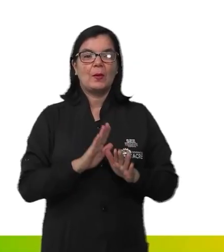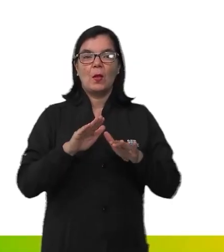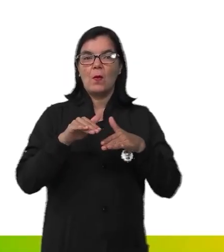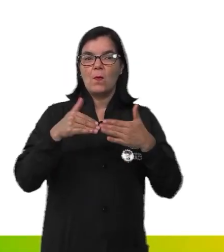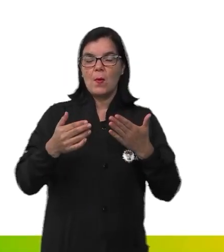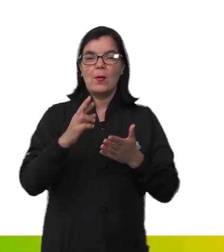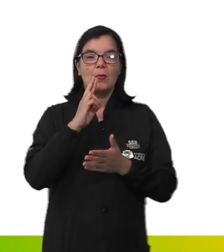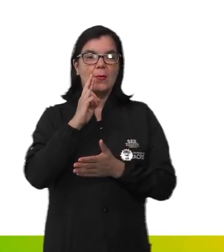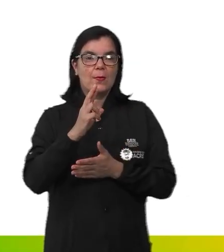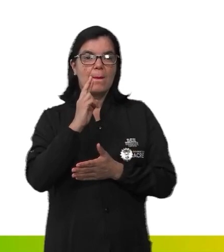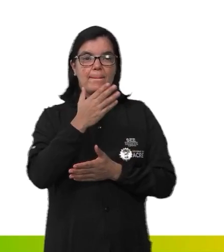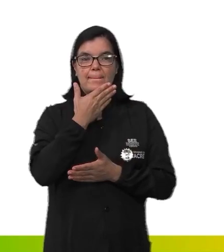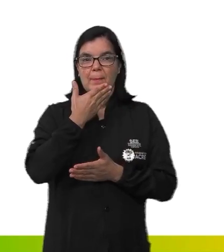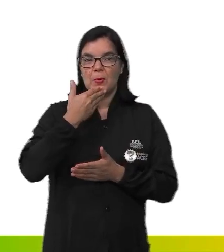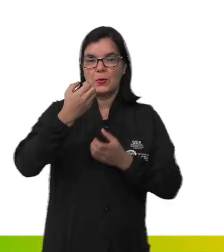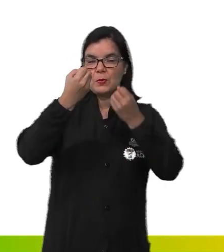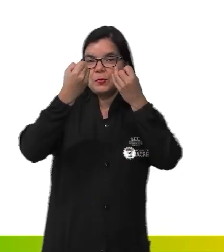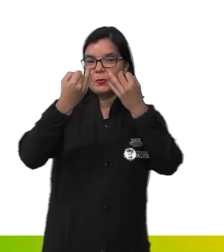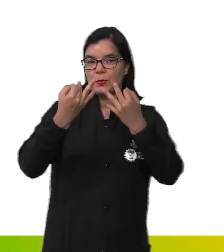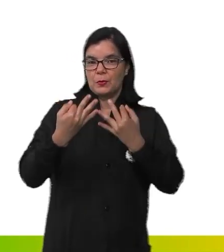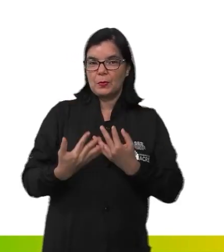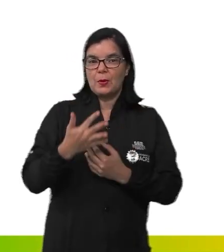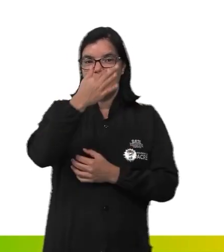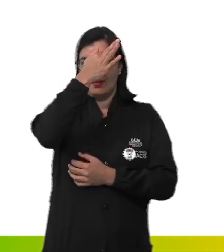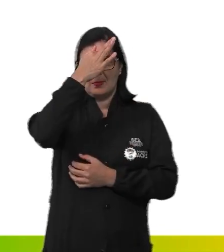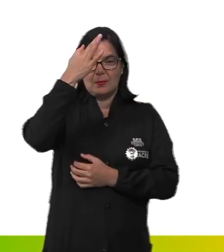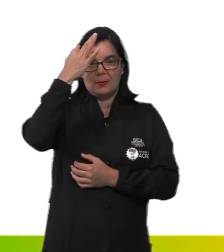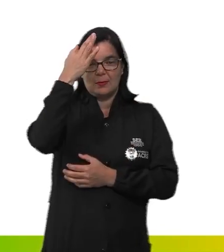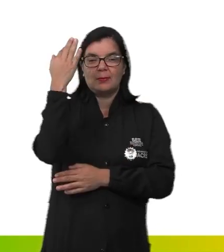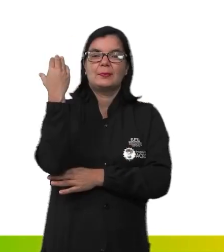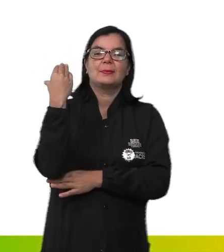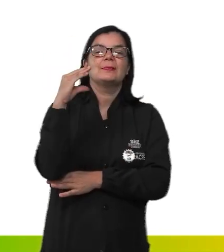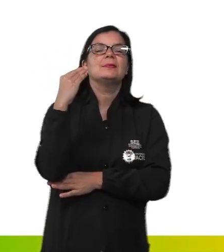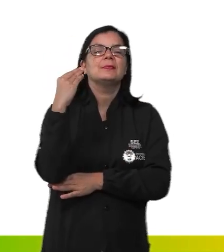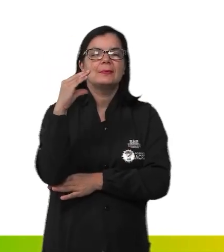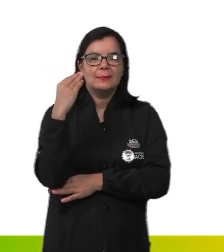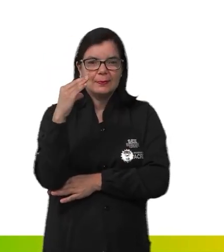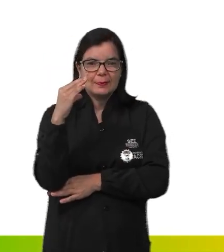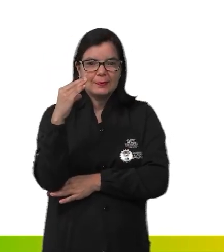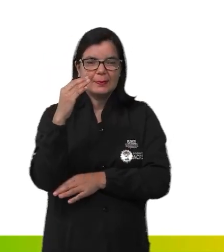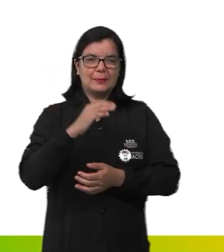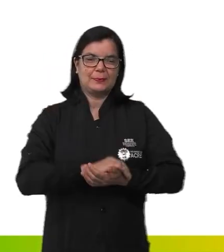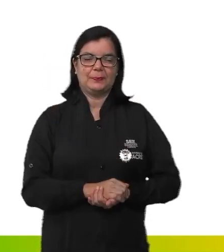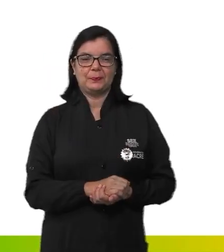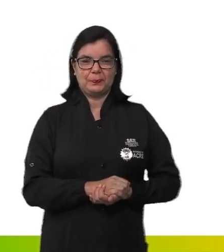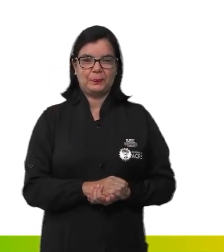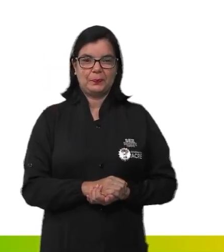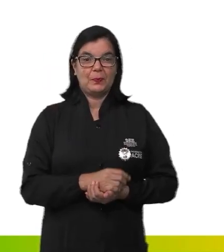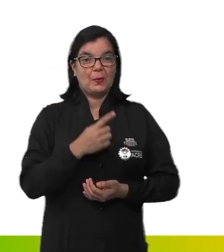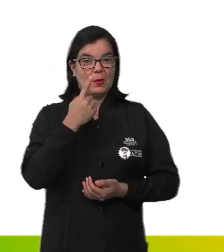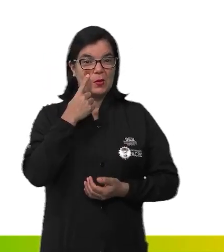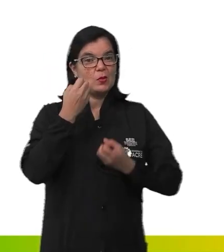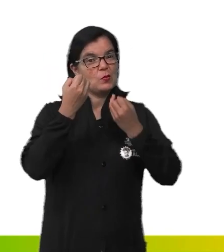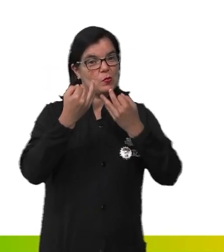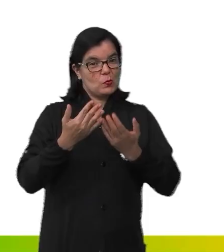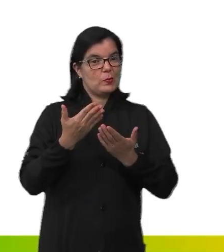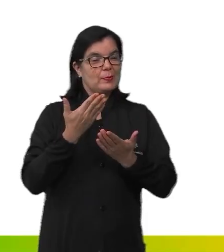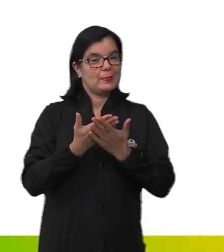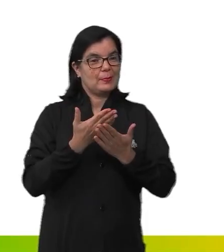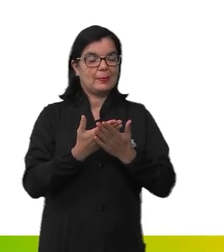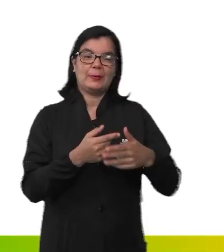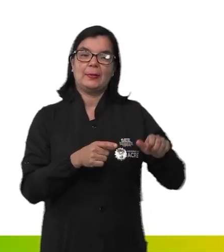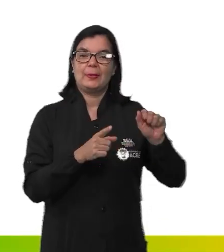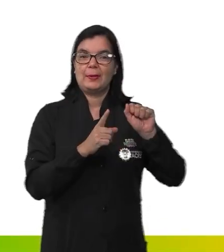Qual das alternativas melhor define o papel da filosofia da ciência? A gente falou isso da nossa